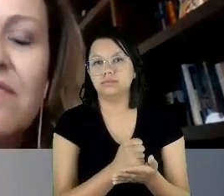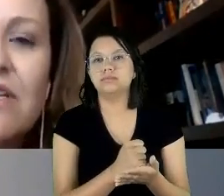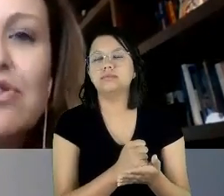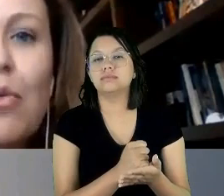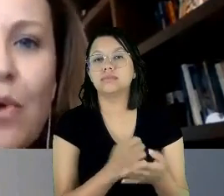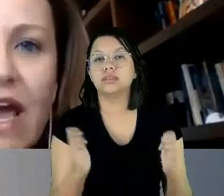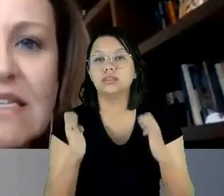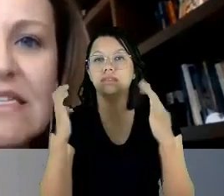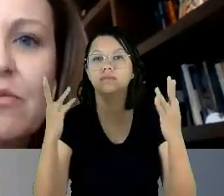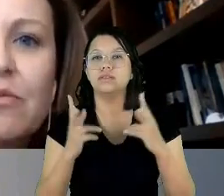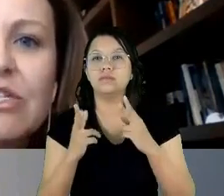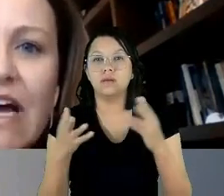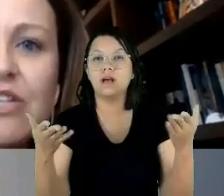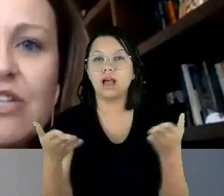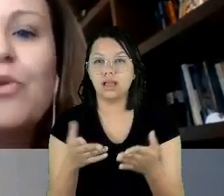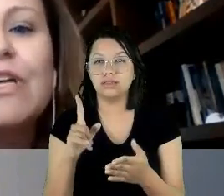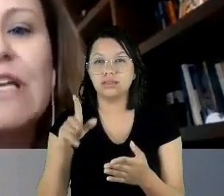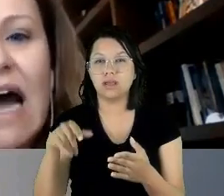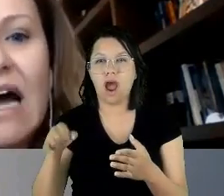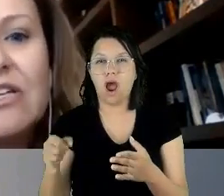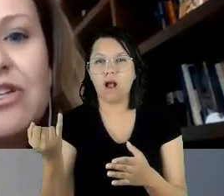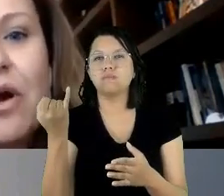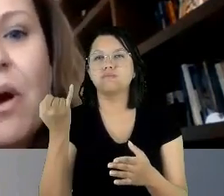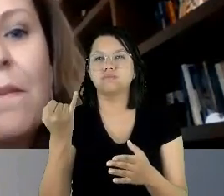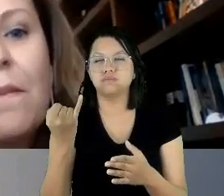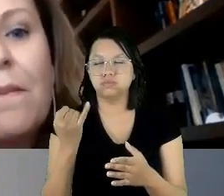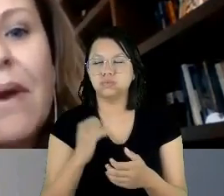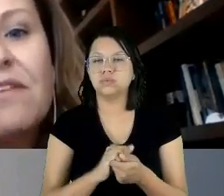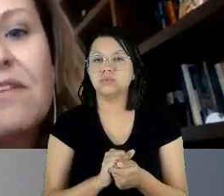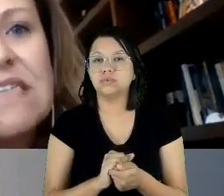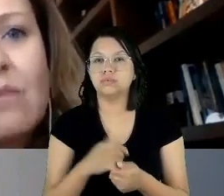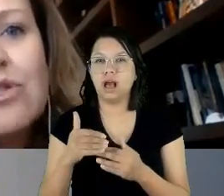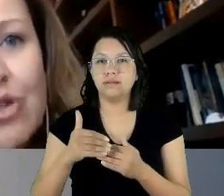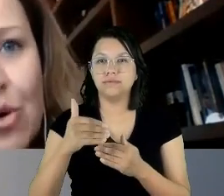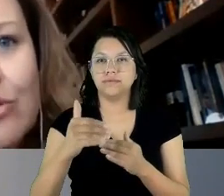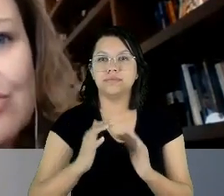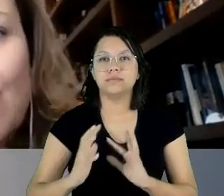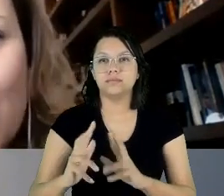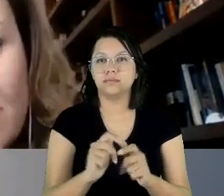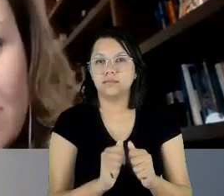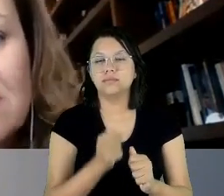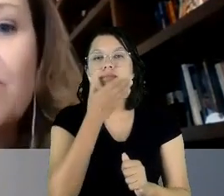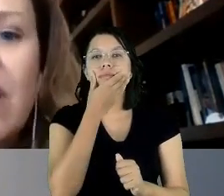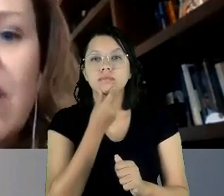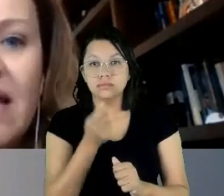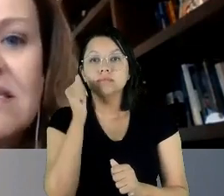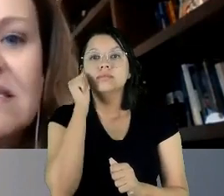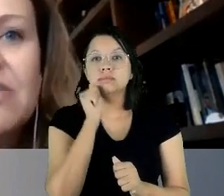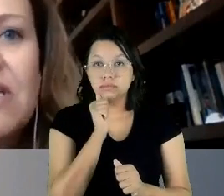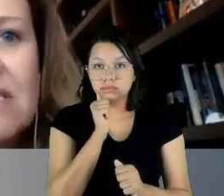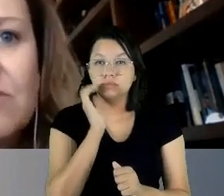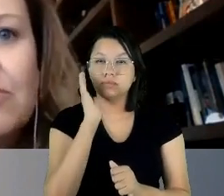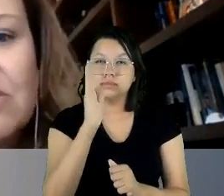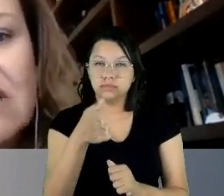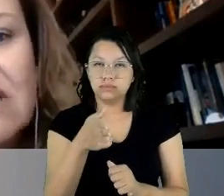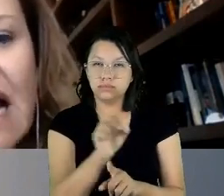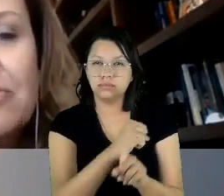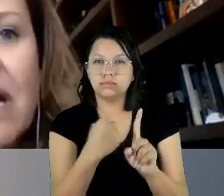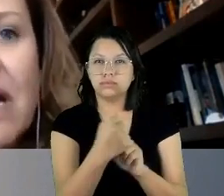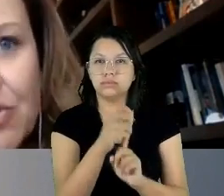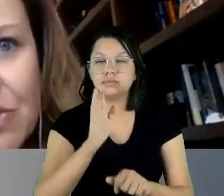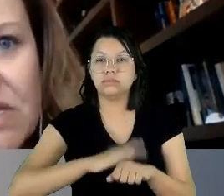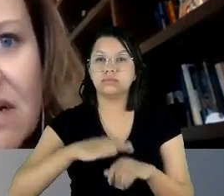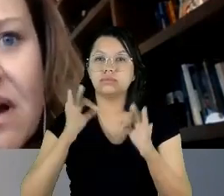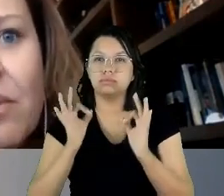que eventos como esse são uma janela de oportunidade para avançarmos todos, homens e mulheres, na direção de uma